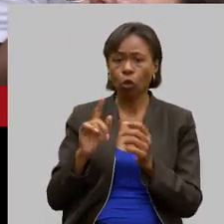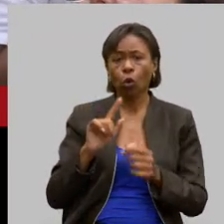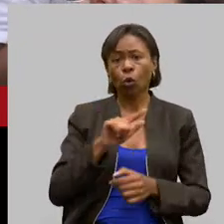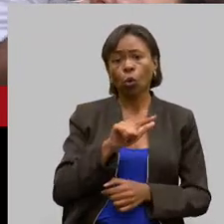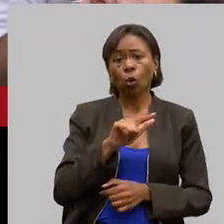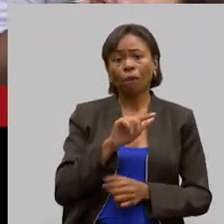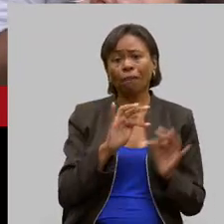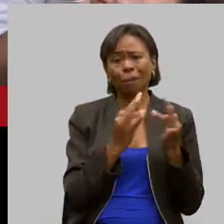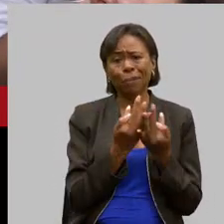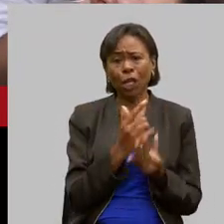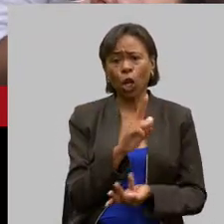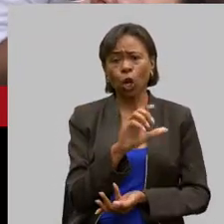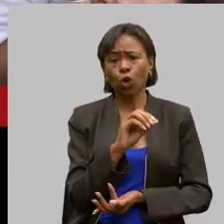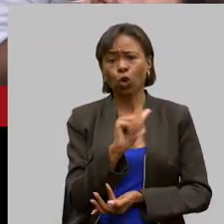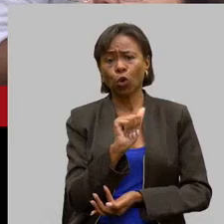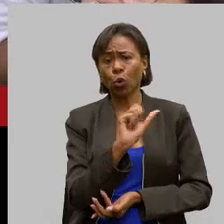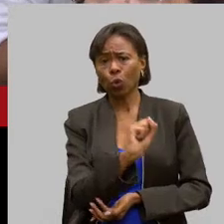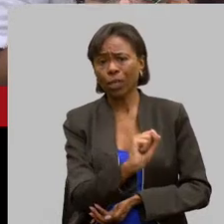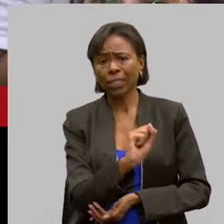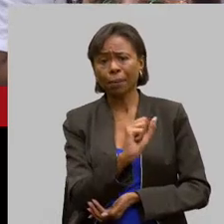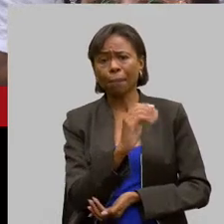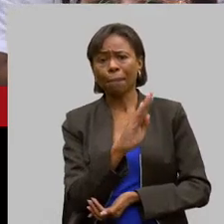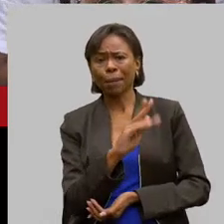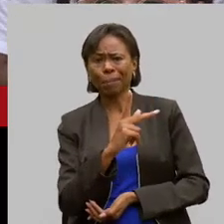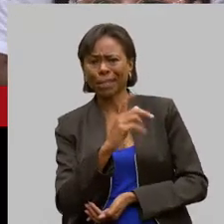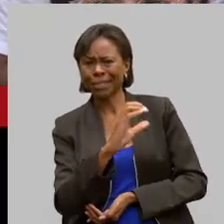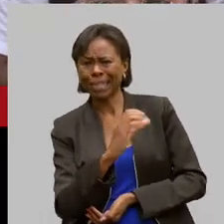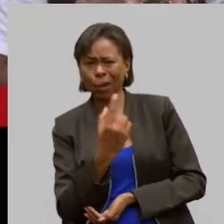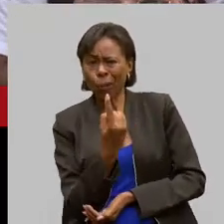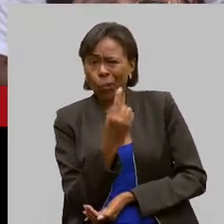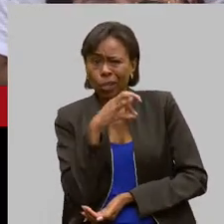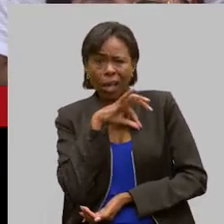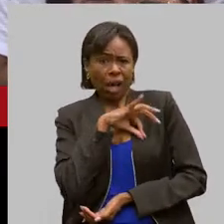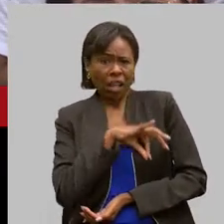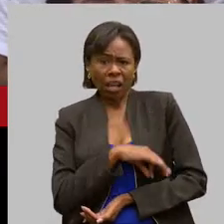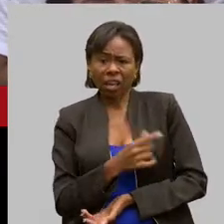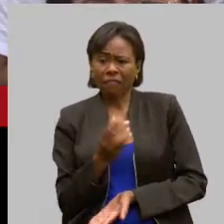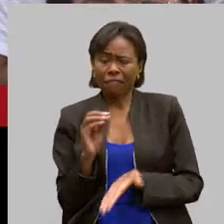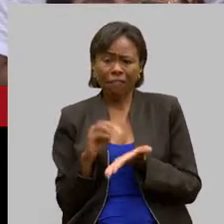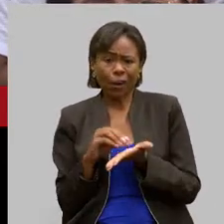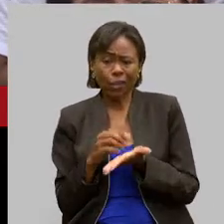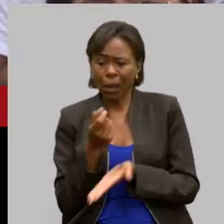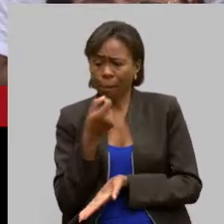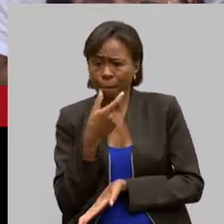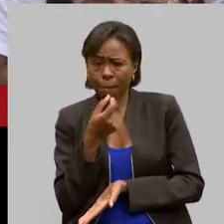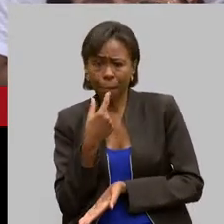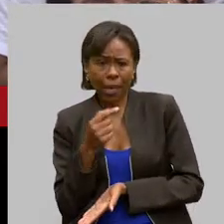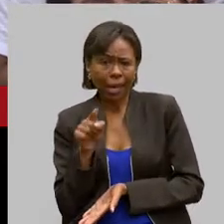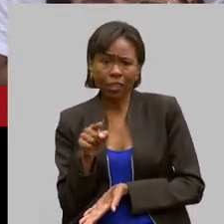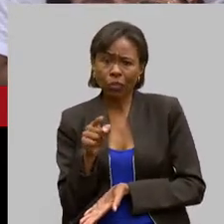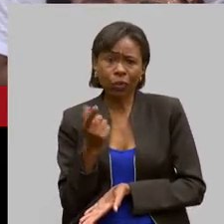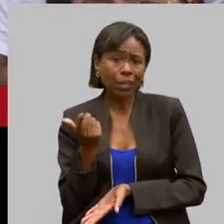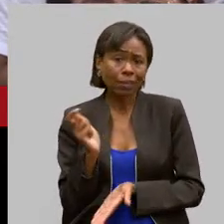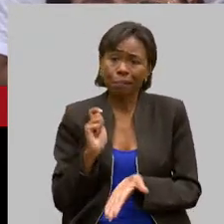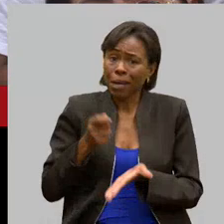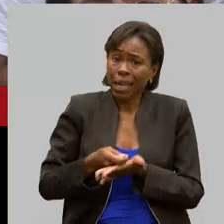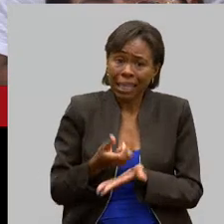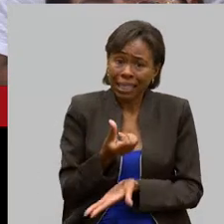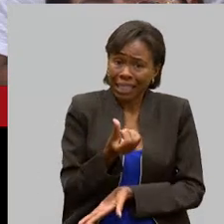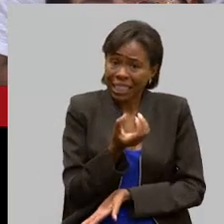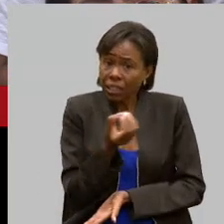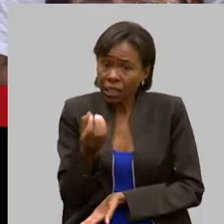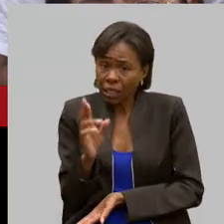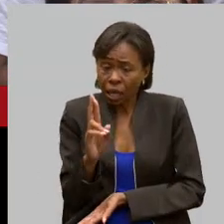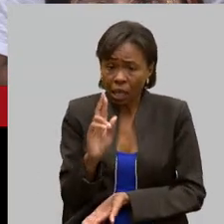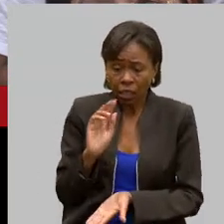salário para para sustentar farmacinha sempre faltando medicação não tem condições de pagar r$ 600 para uma consulta gente não